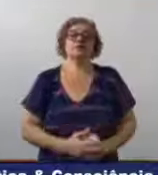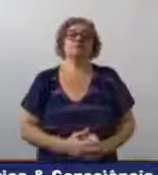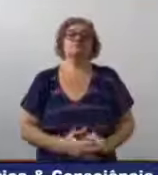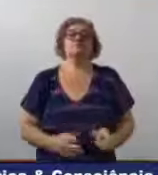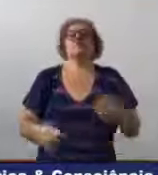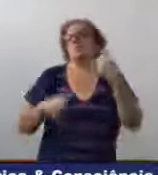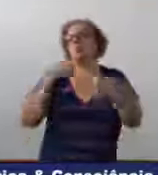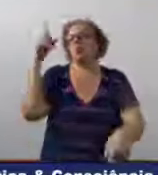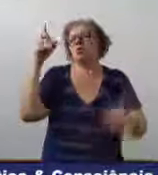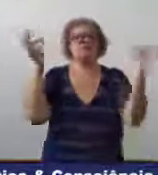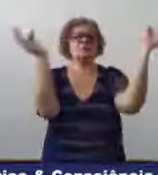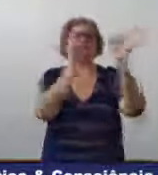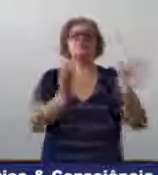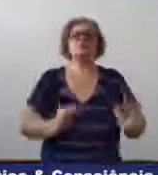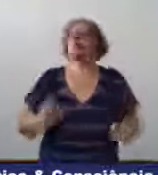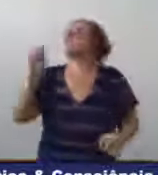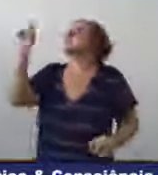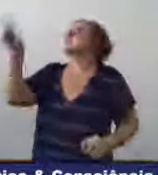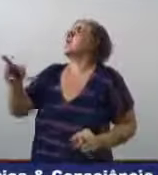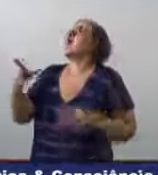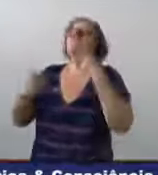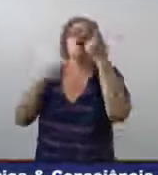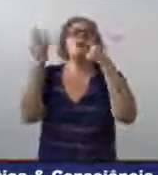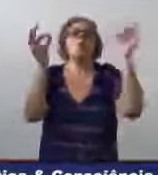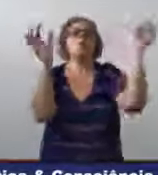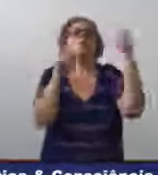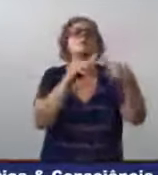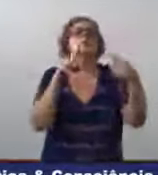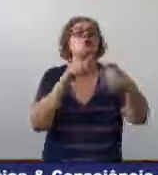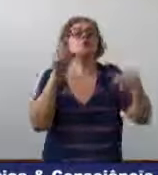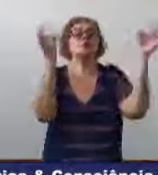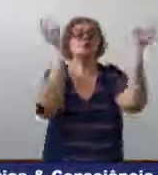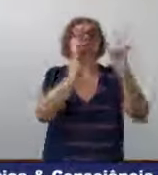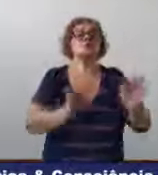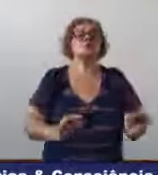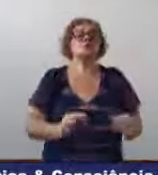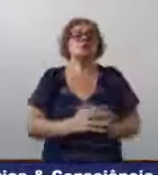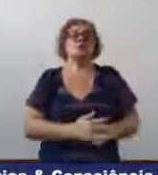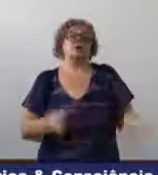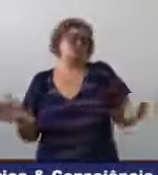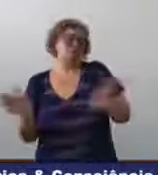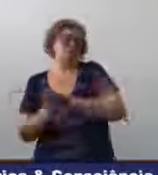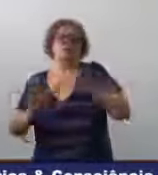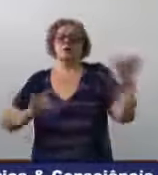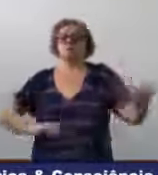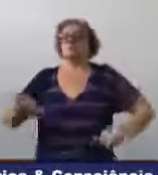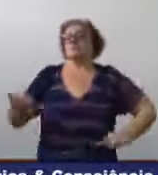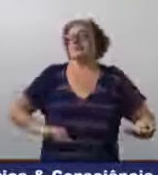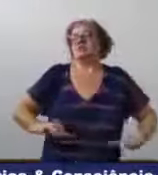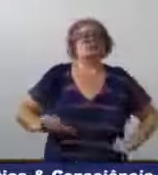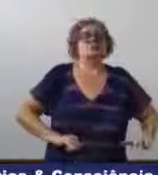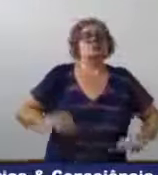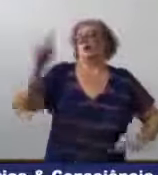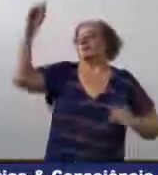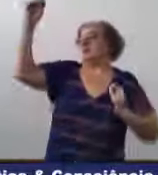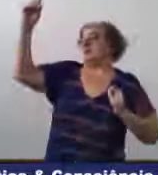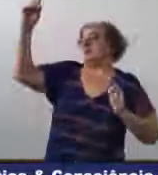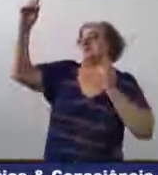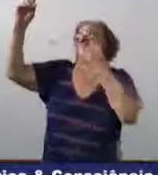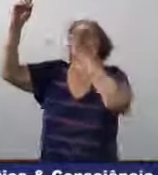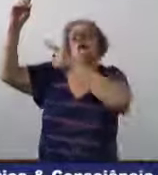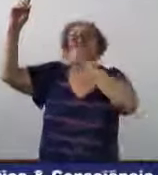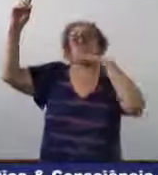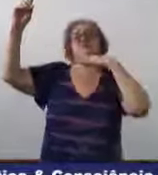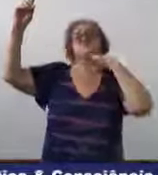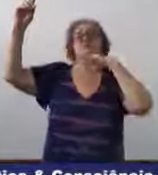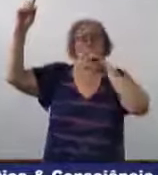pode ser feliz aqui, é proibido. Mas quem contou que é proibido? Ah, não, nós estamos aqui só para pagar pecado, só para sofrer. Porque nós ofendemos muito